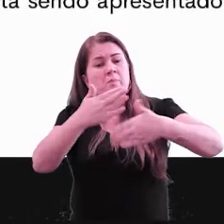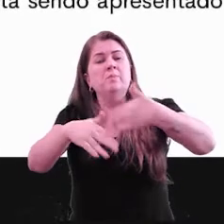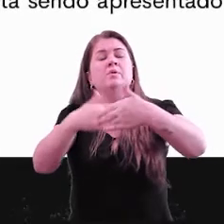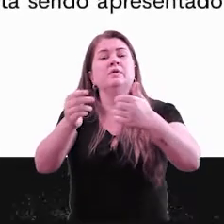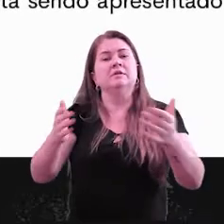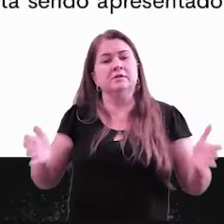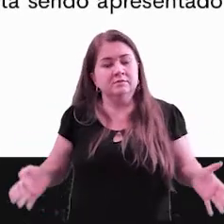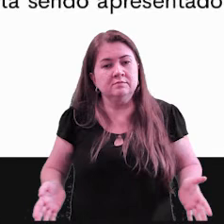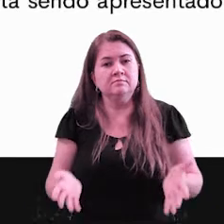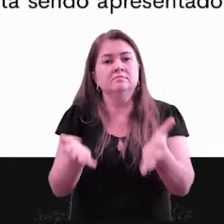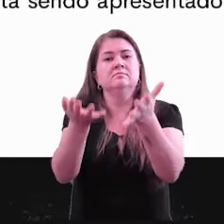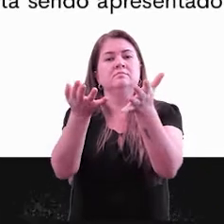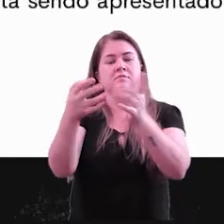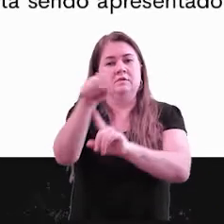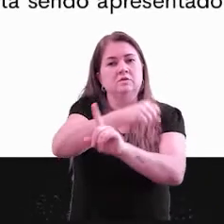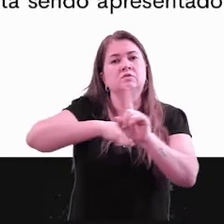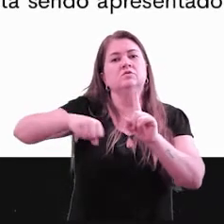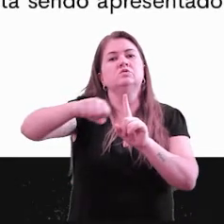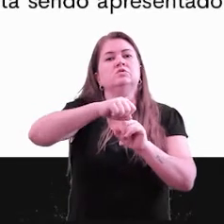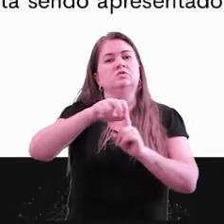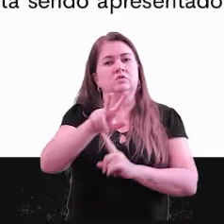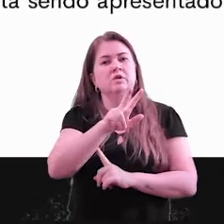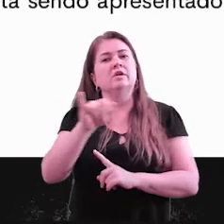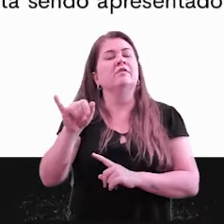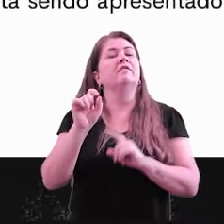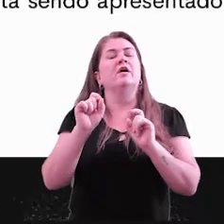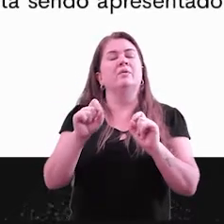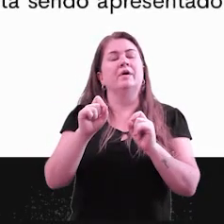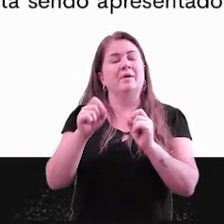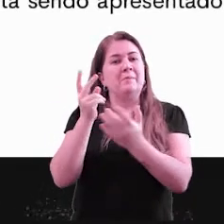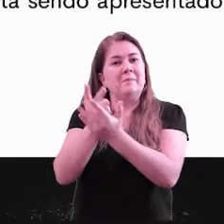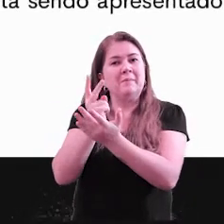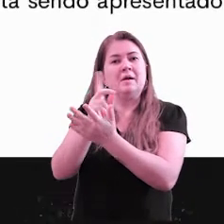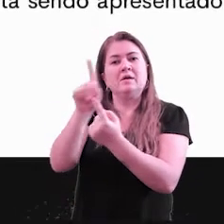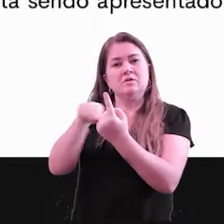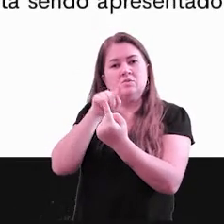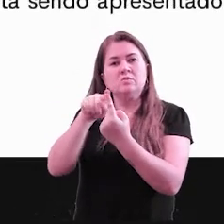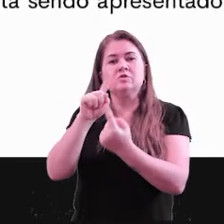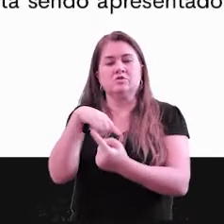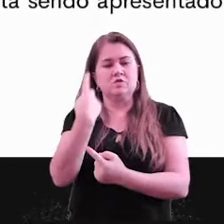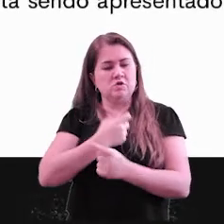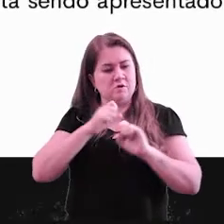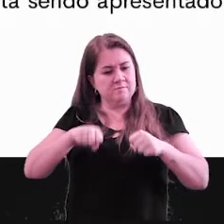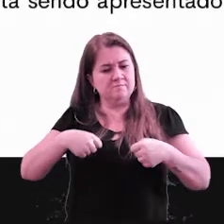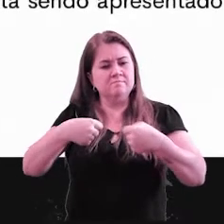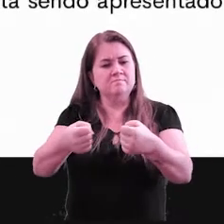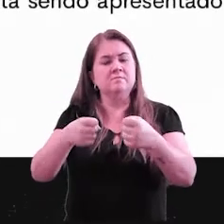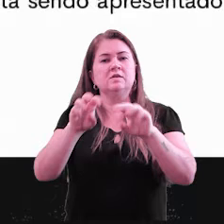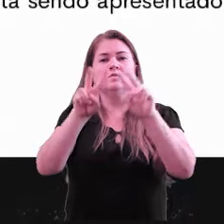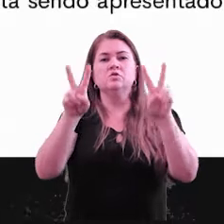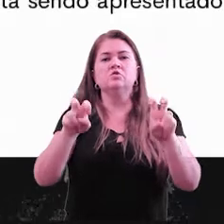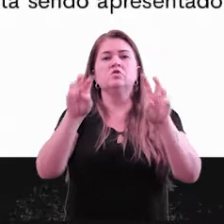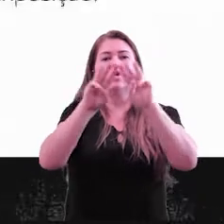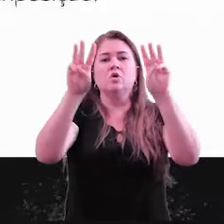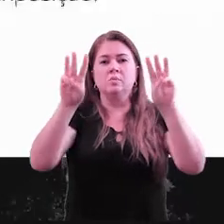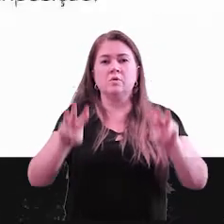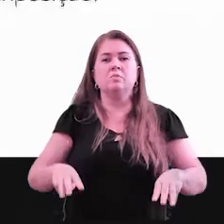vai ao encontro da defesa que estamos fazendo dos museus e da divulgação científica.